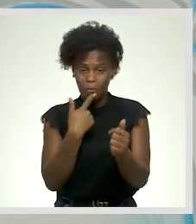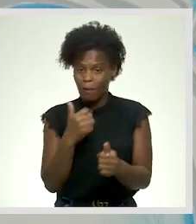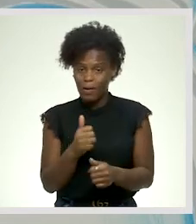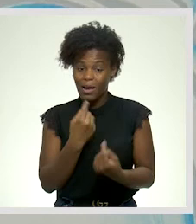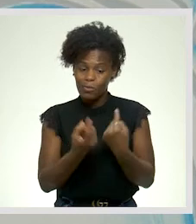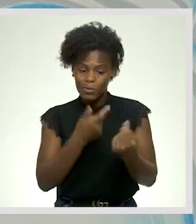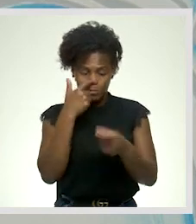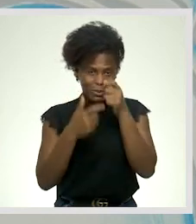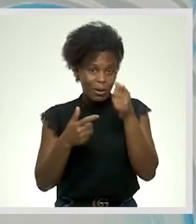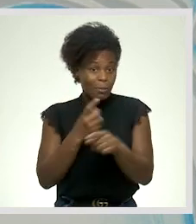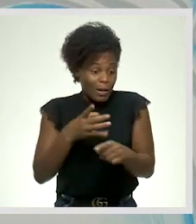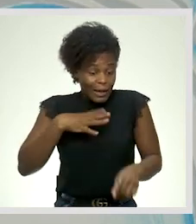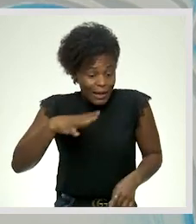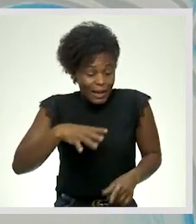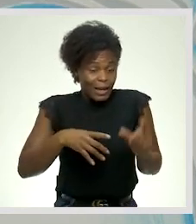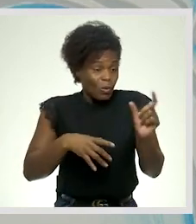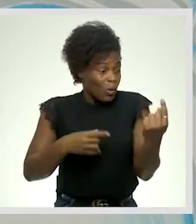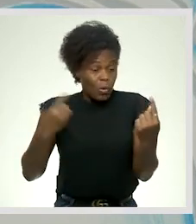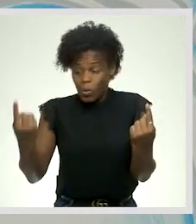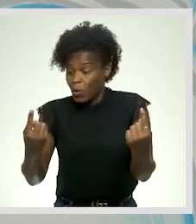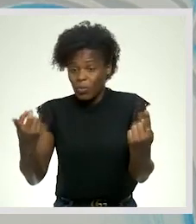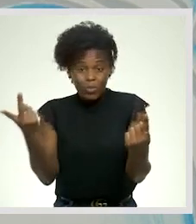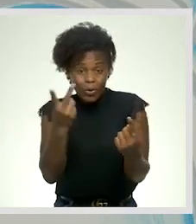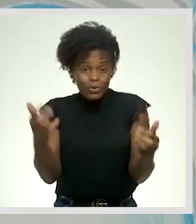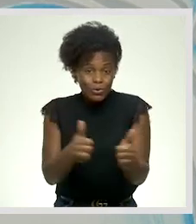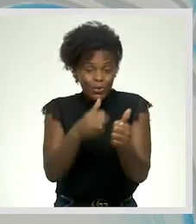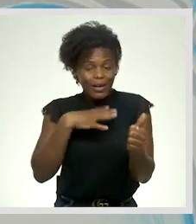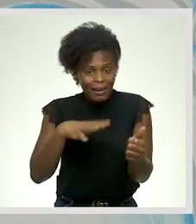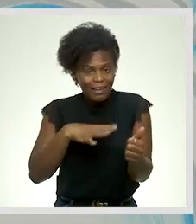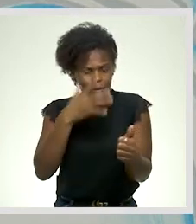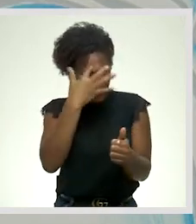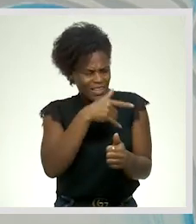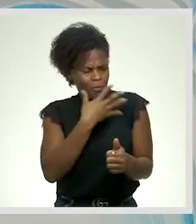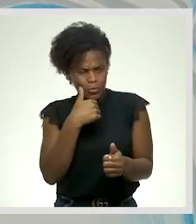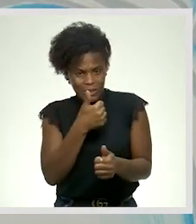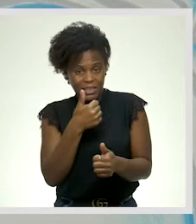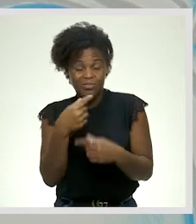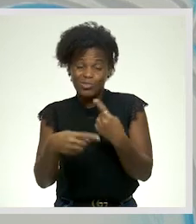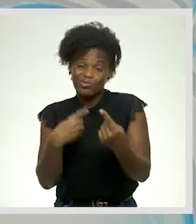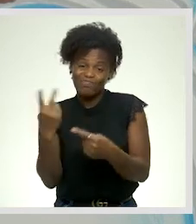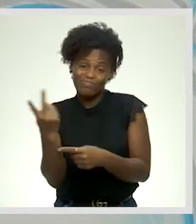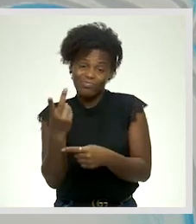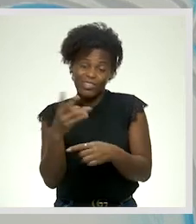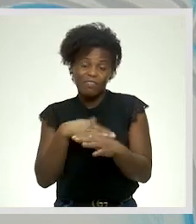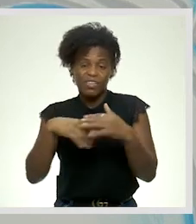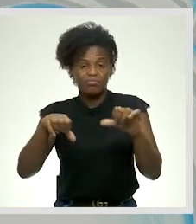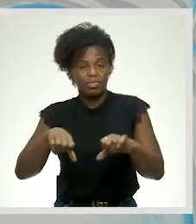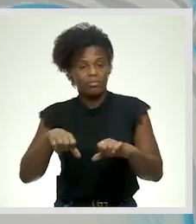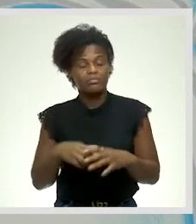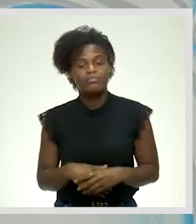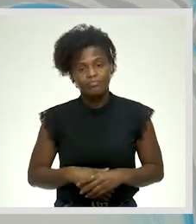na ânsia de querer usar uma e acha que a outra é bonita, acaba por fazer os dois e não fica correto.